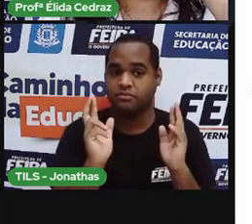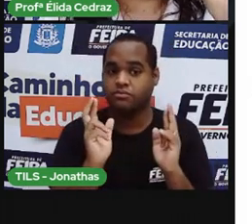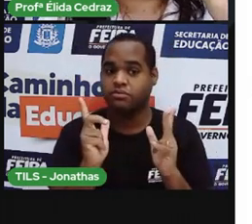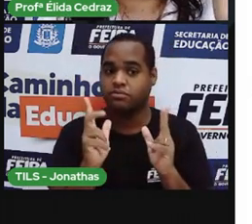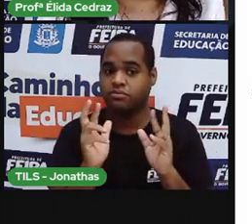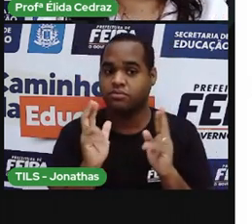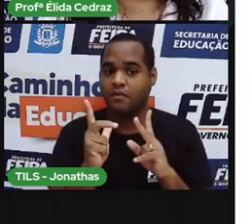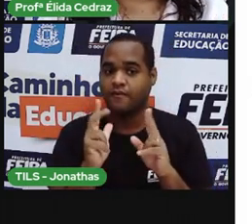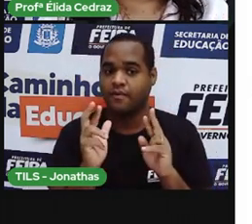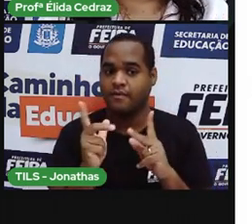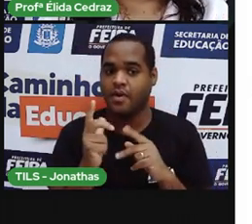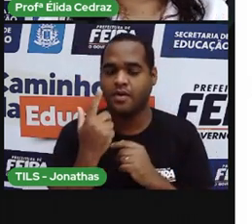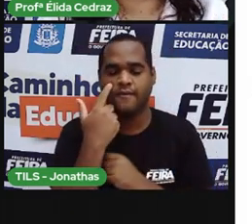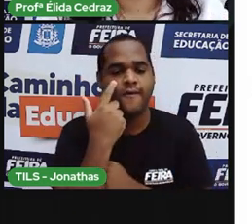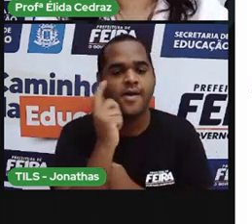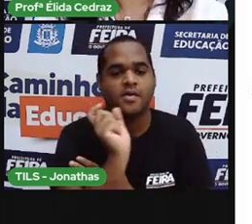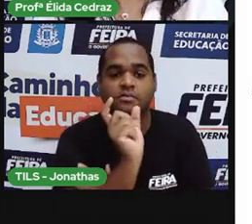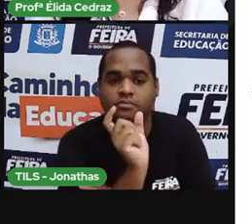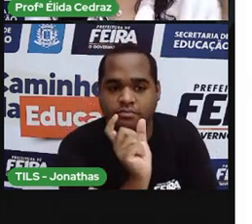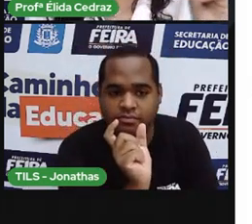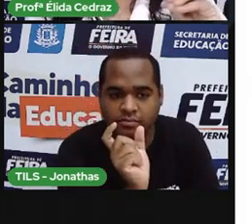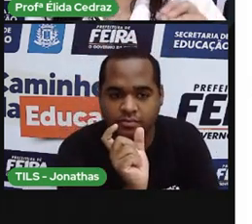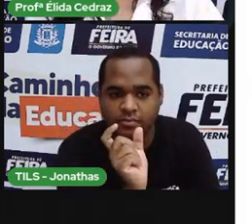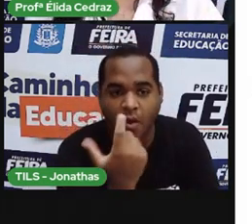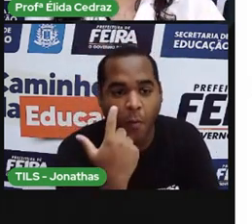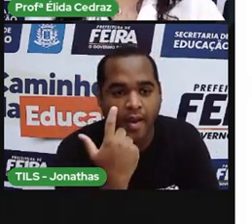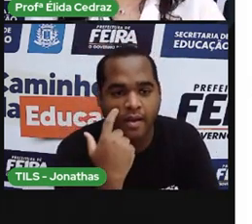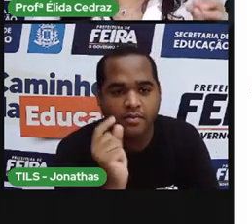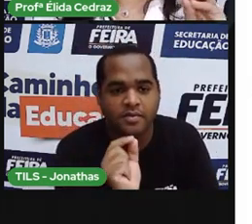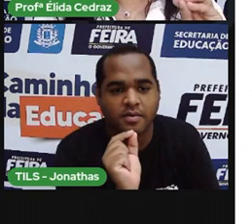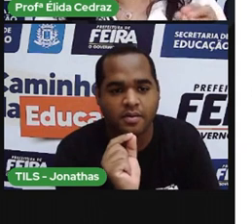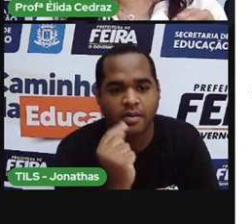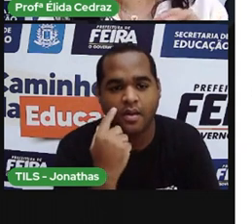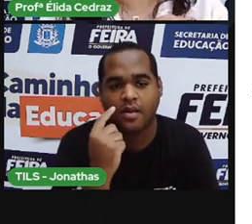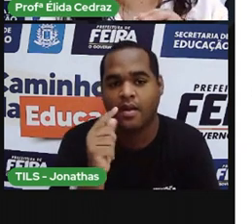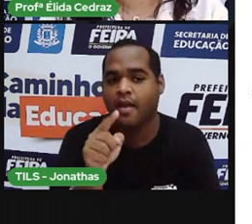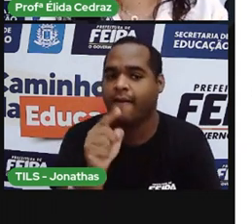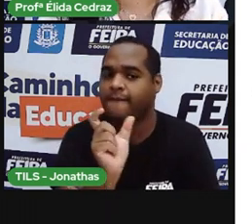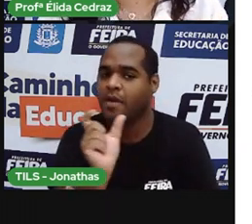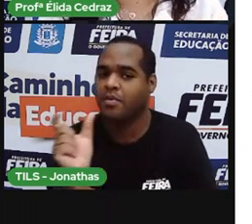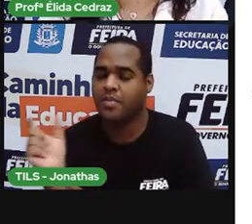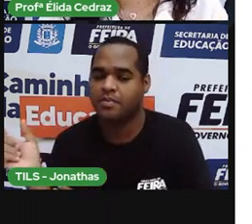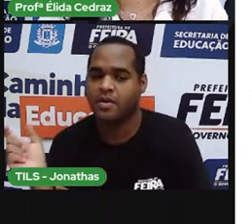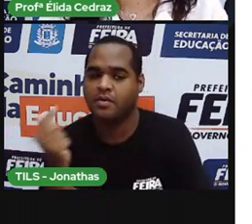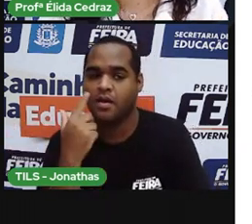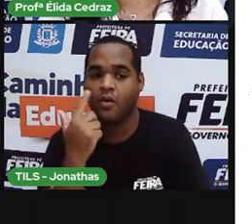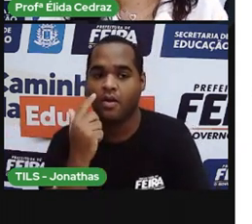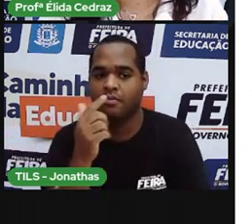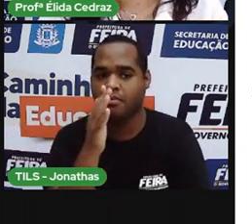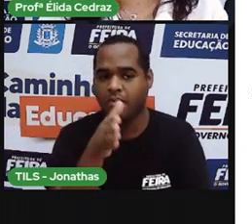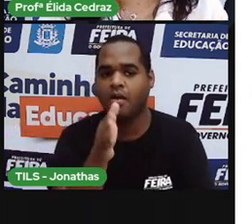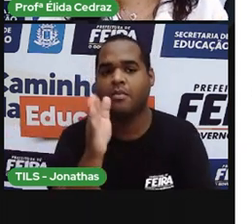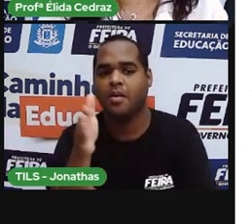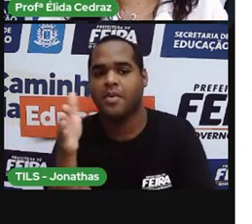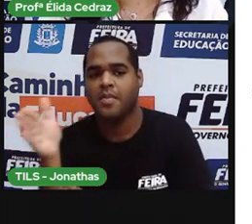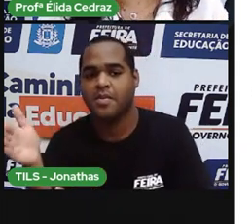a Pró colocou escrita primeiro e agora com os espaços marcados.